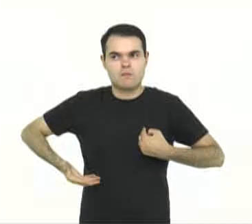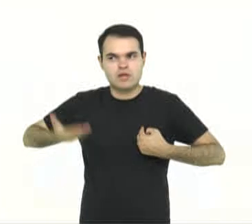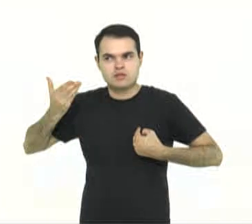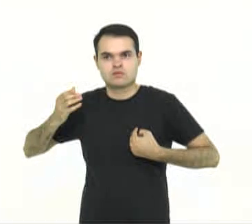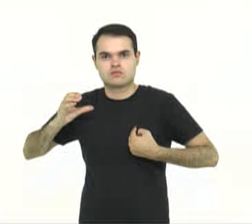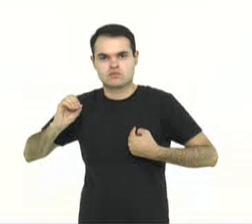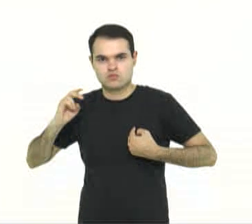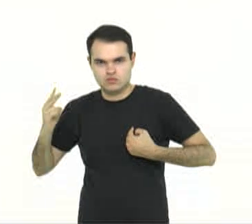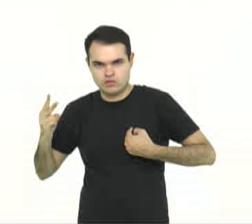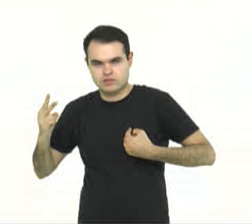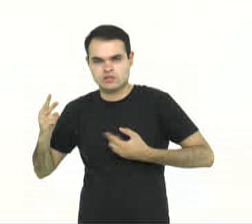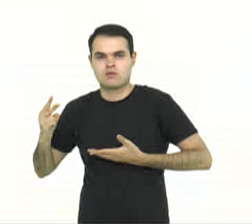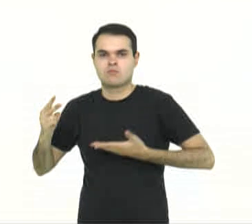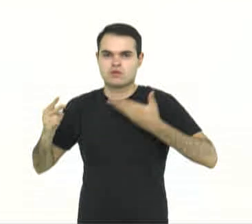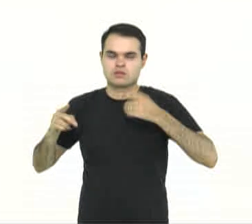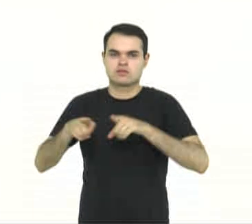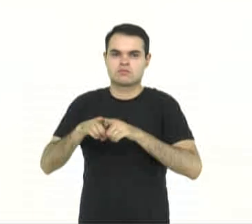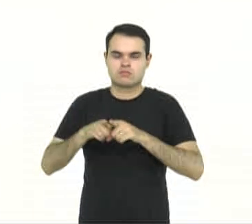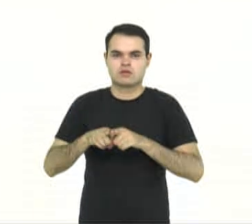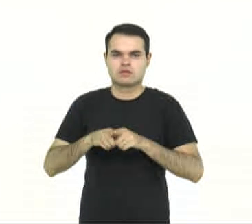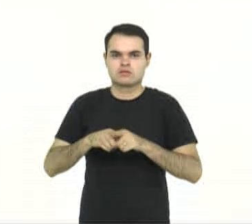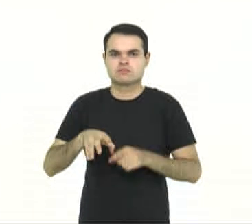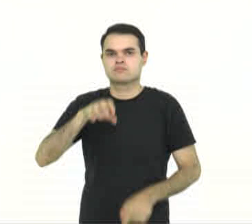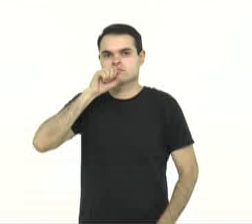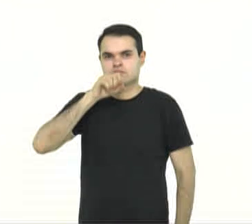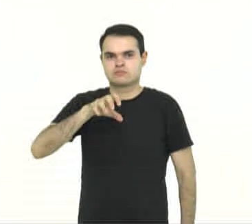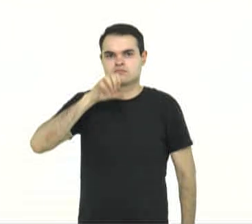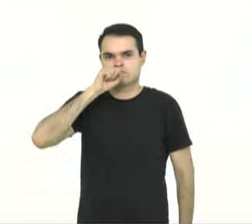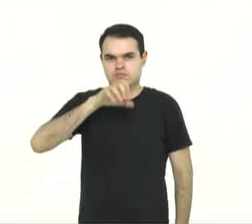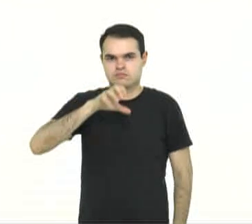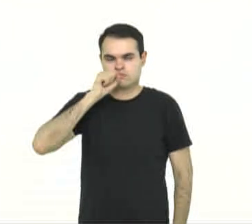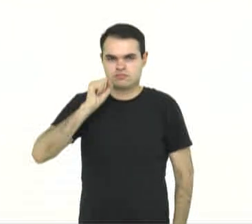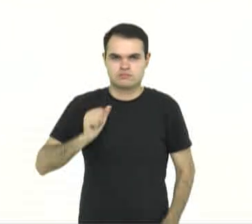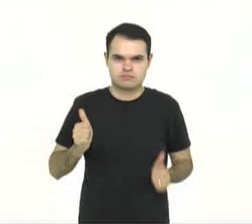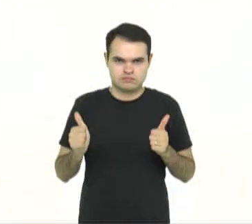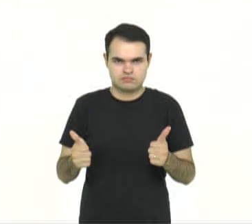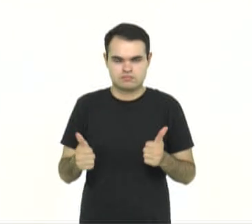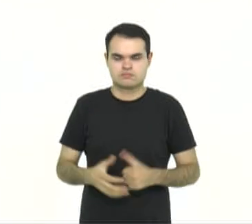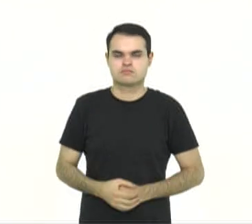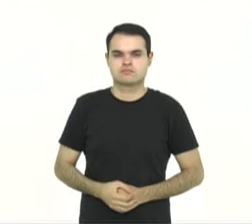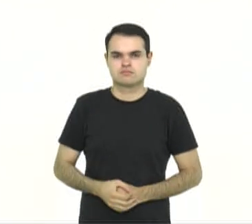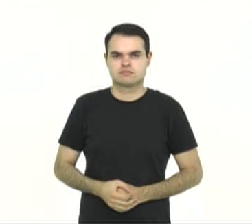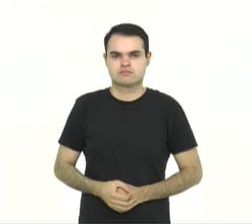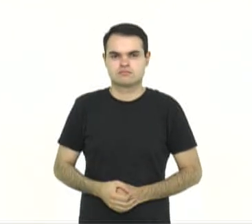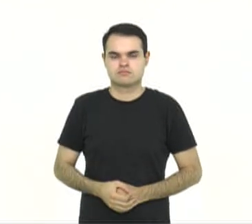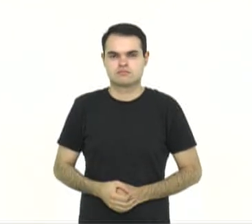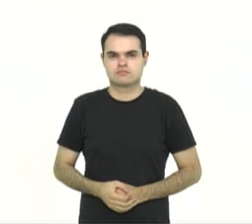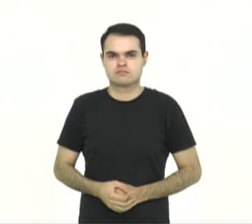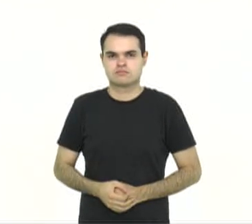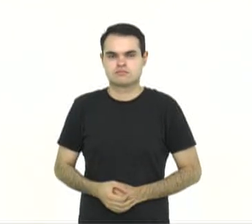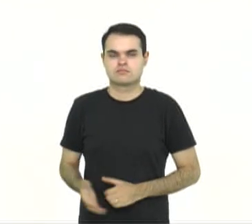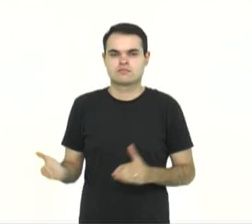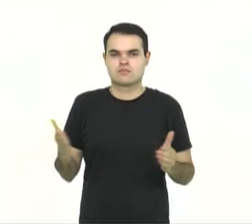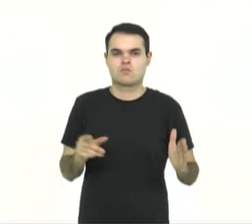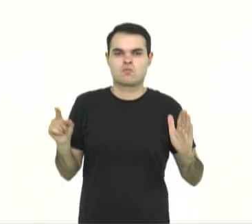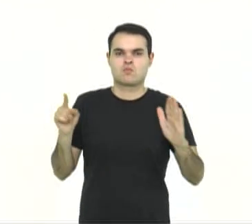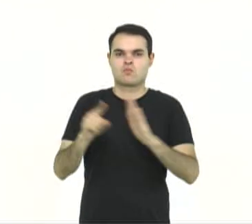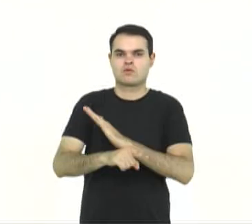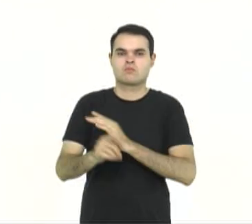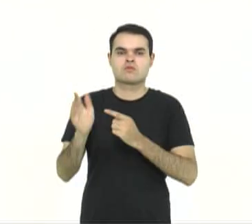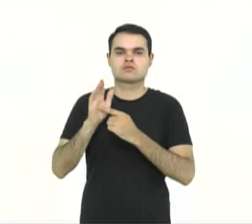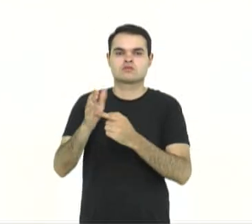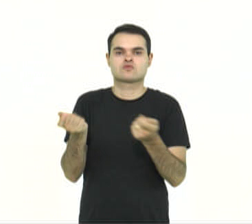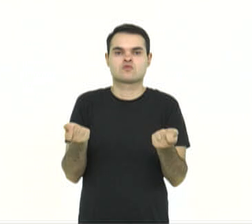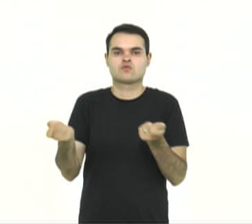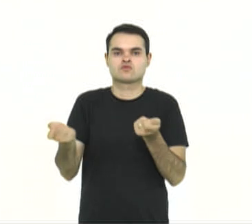de carbono, ele aumenta o ritmo respiratório. Belezinha? E nós temos um quiz aqui mostrando o